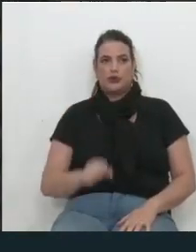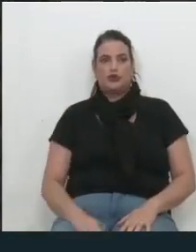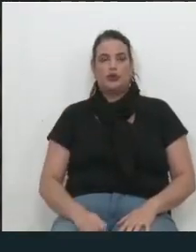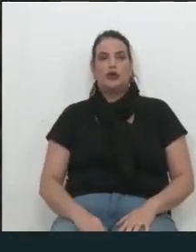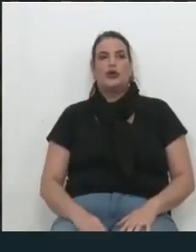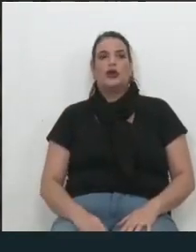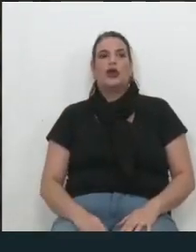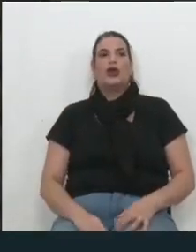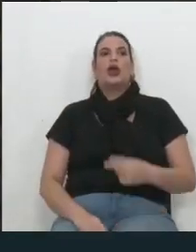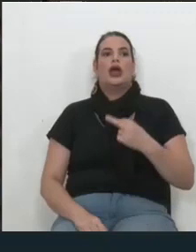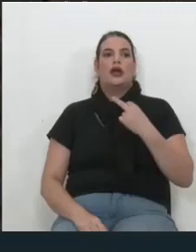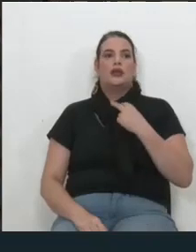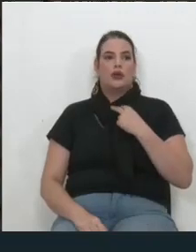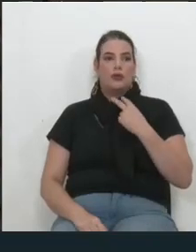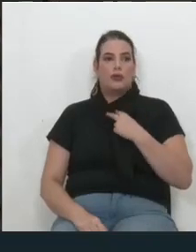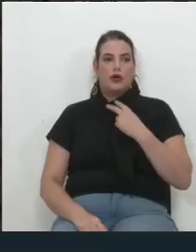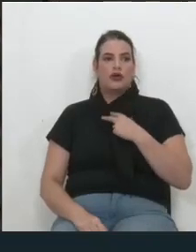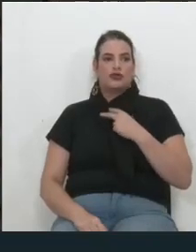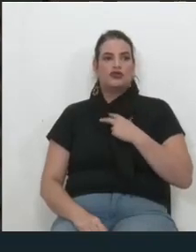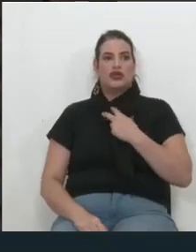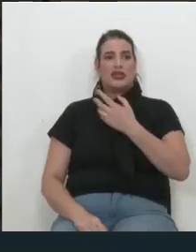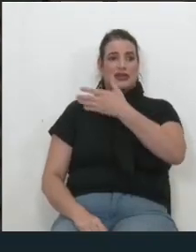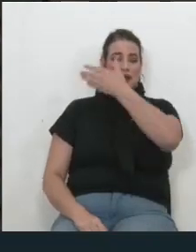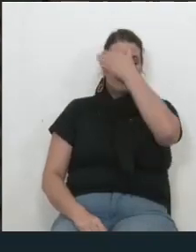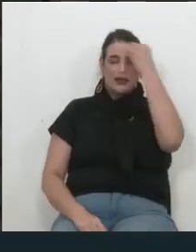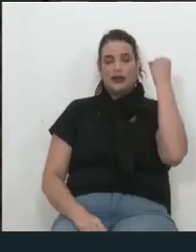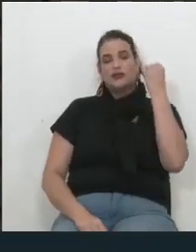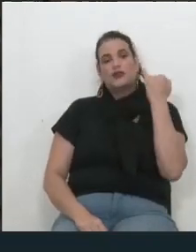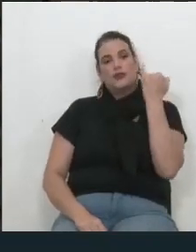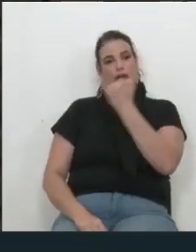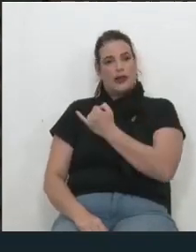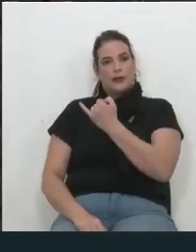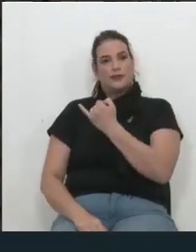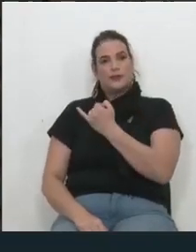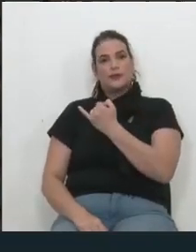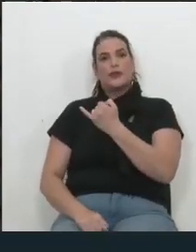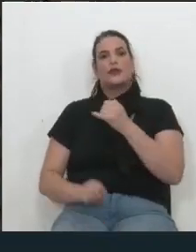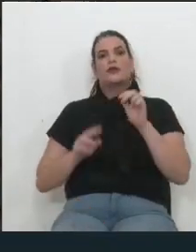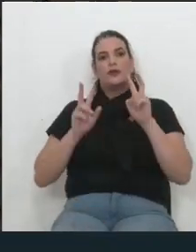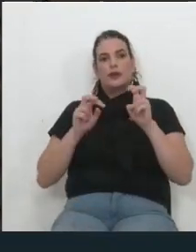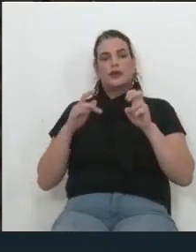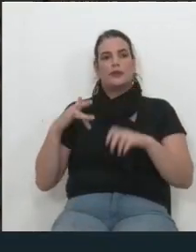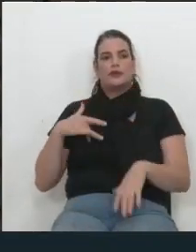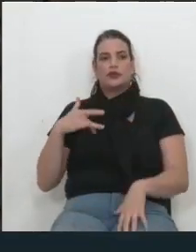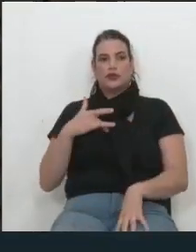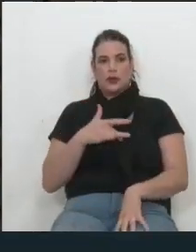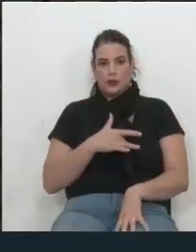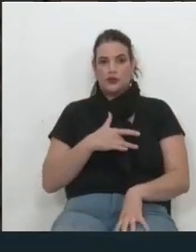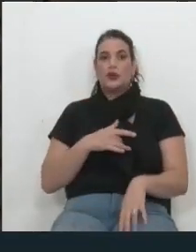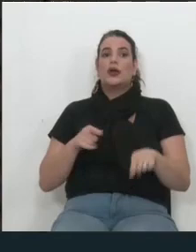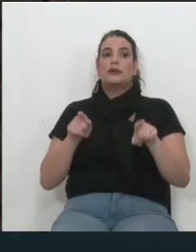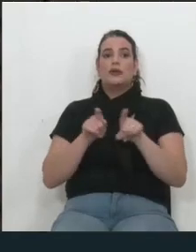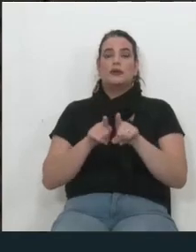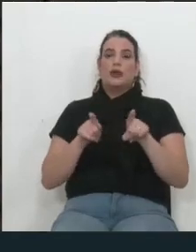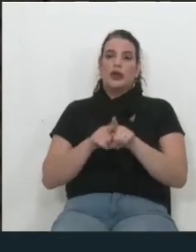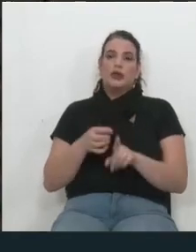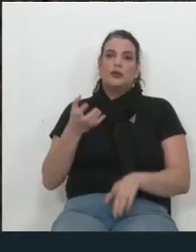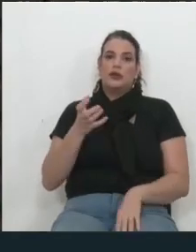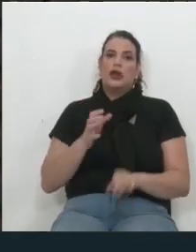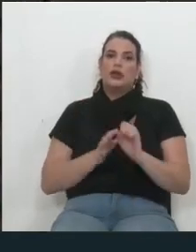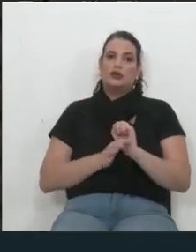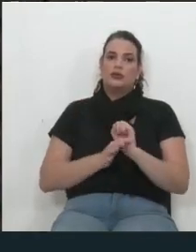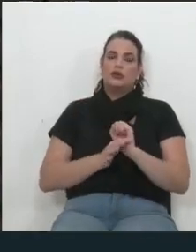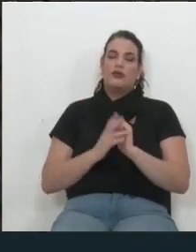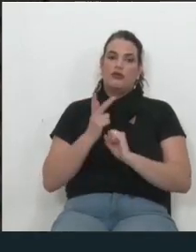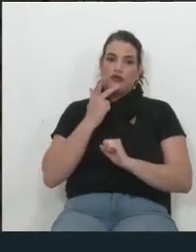podendo deixar de falar sobre a questão de saúde, eu quero reforçar sobre